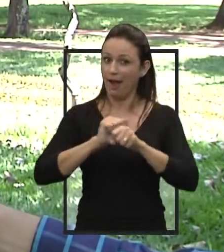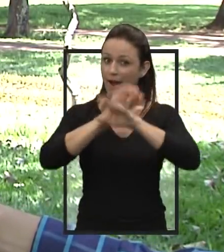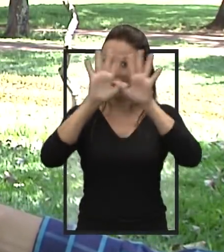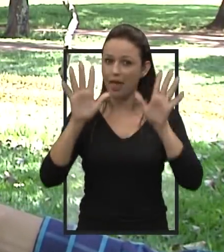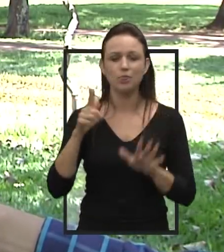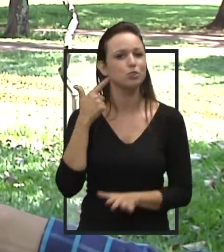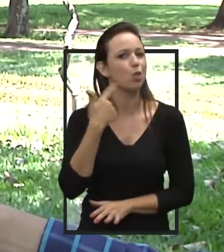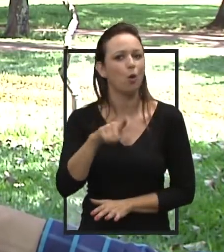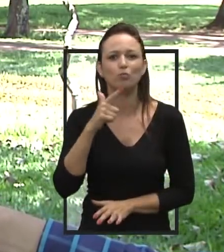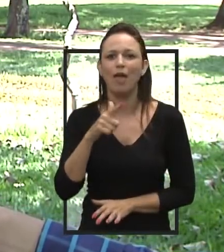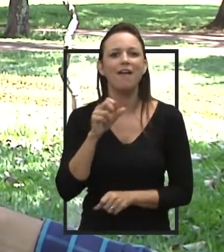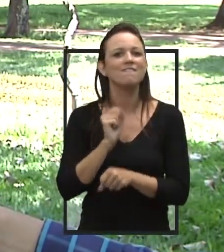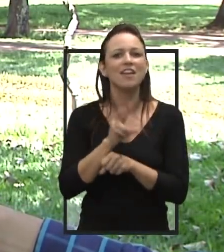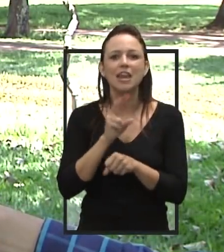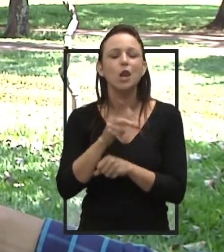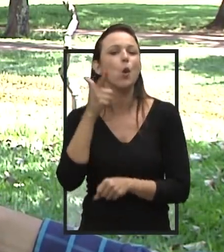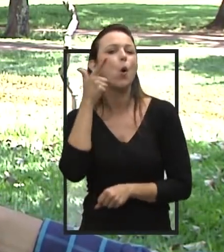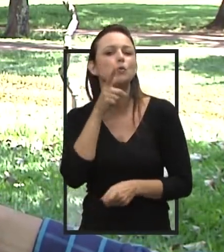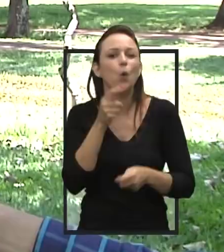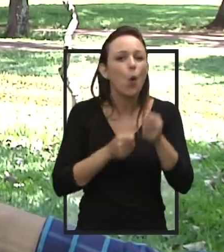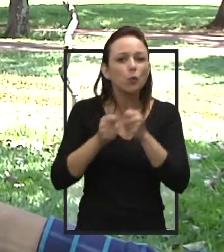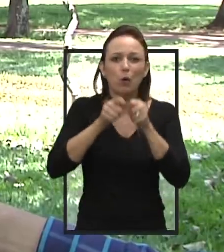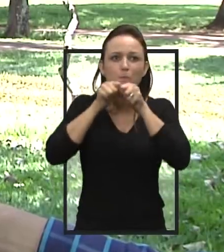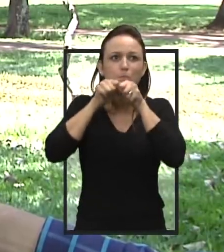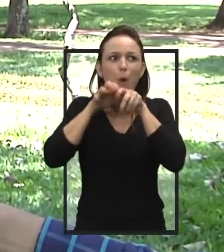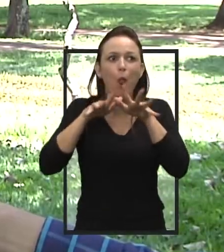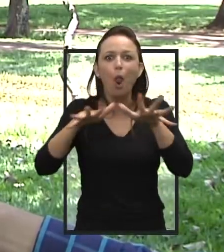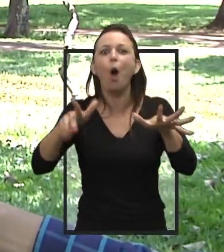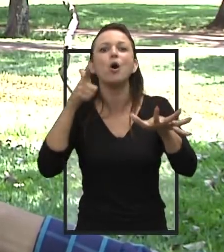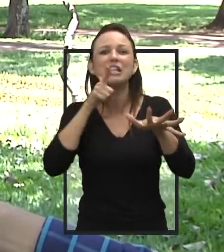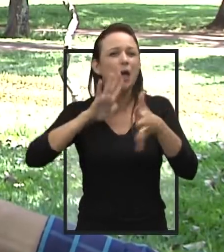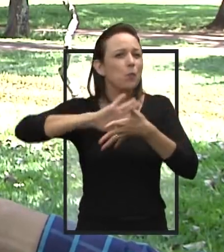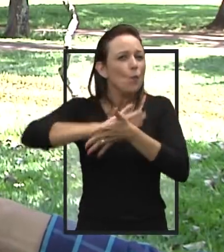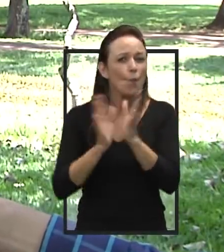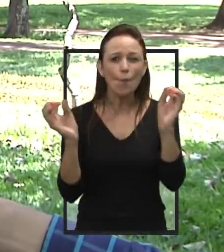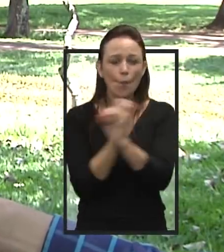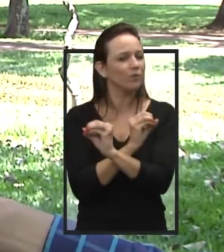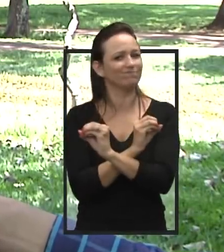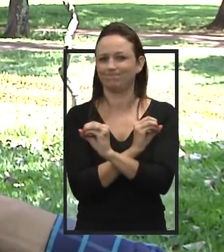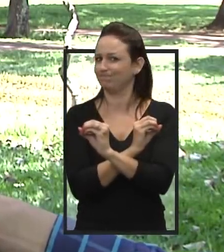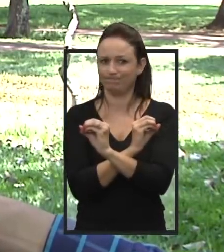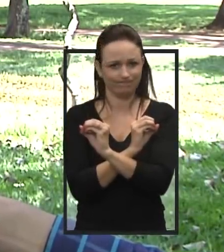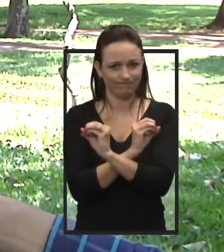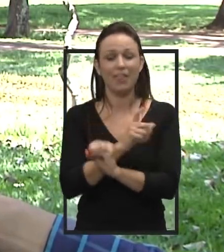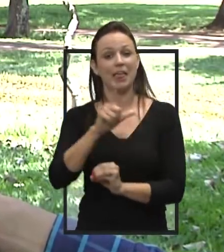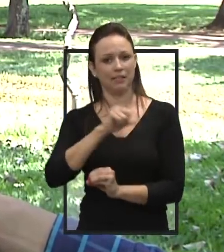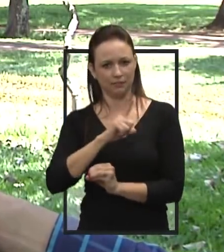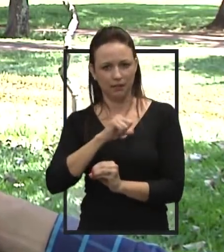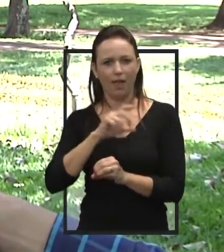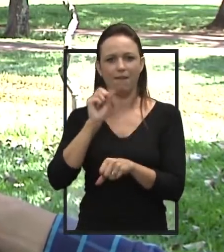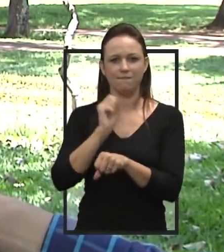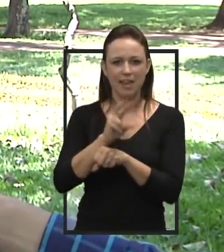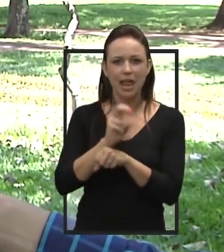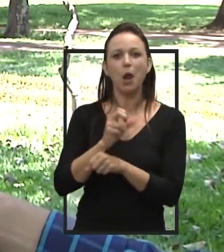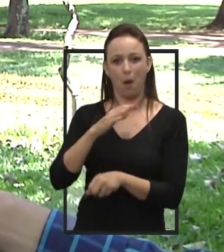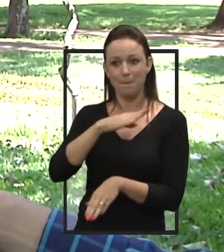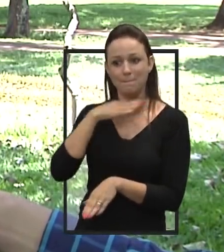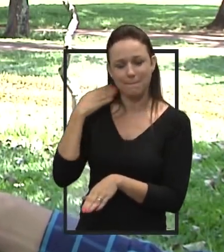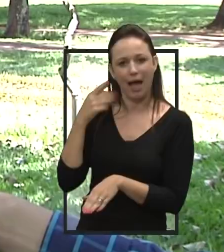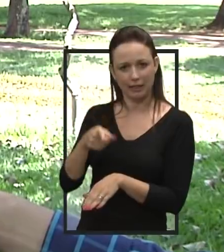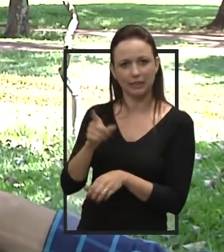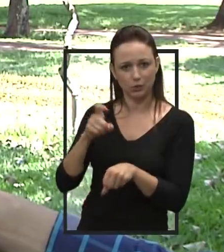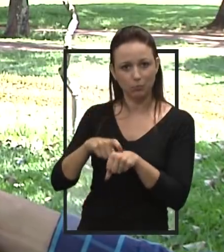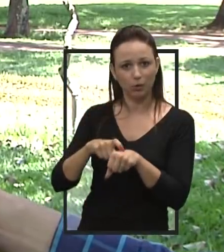existe nenhum veneno que consiga controlar uma infestação de escorpiões. Aí todo mundo fala que tem veneno que mata escorpião.